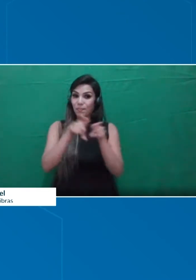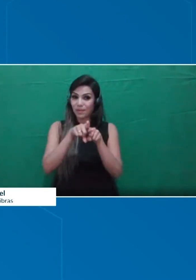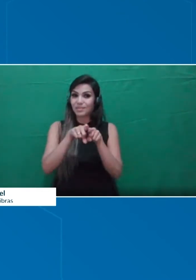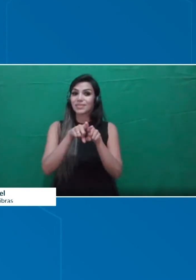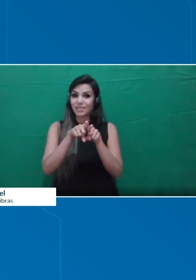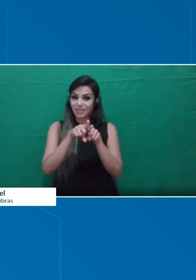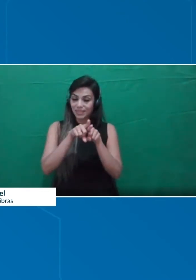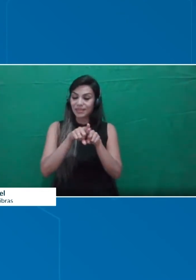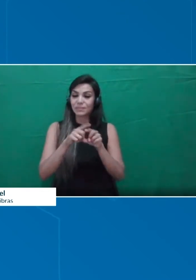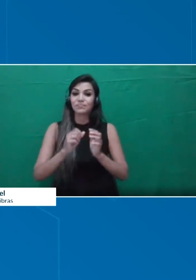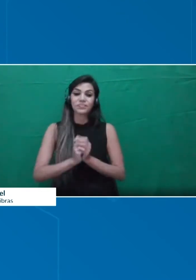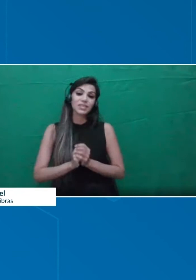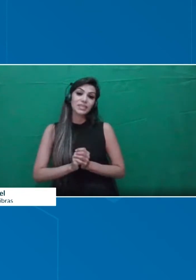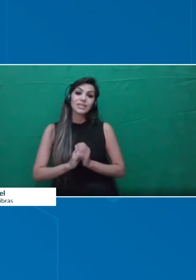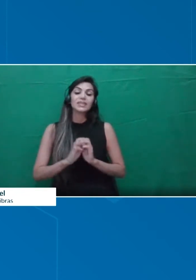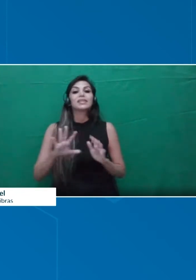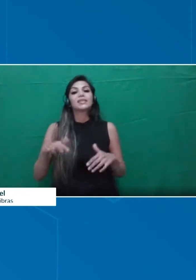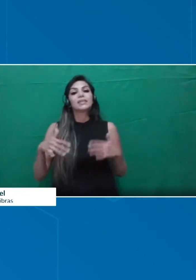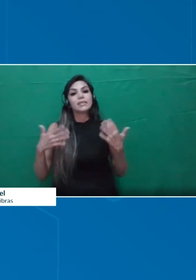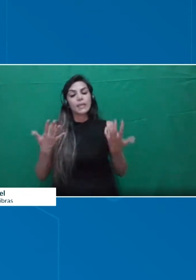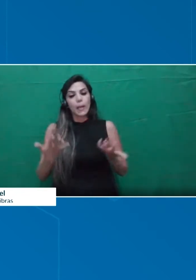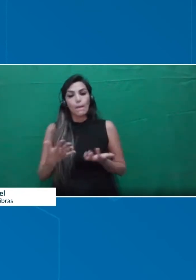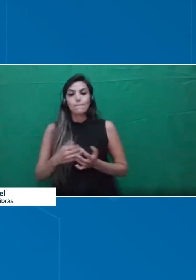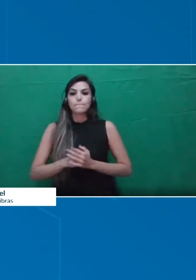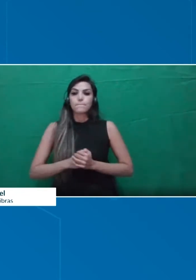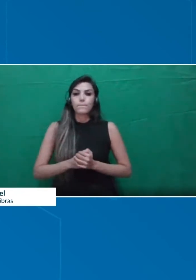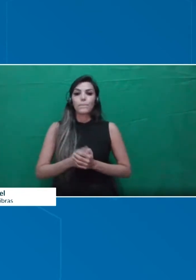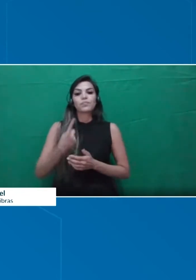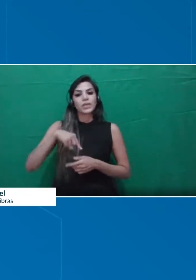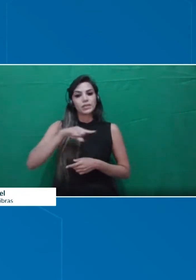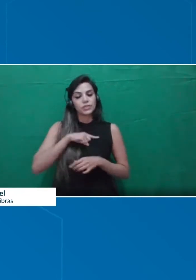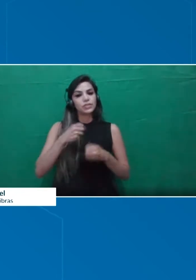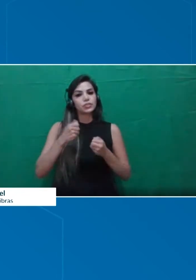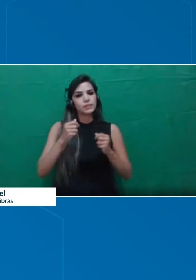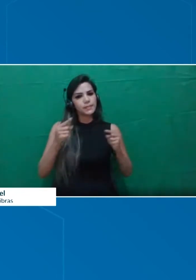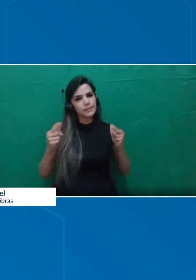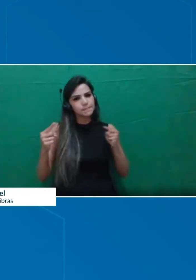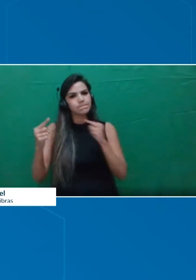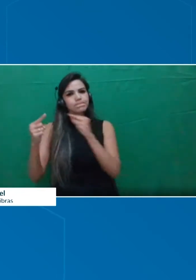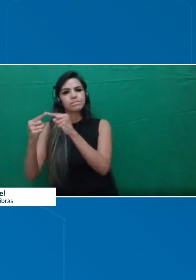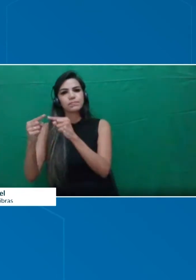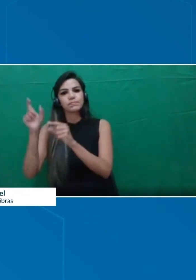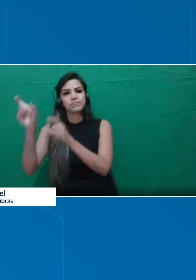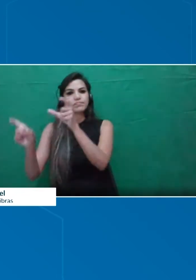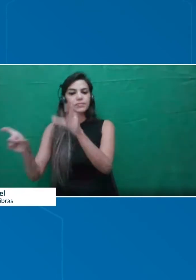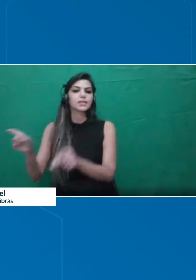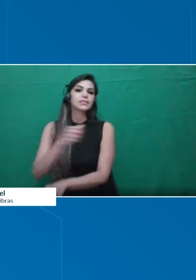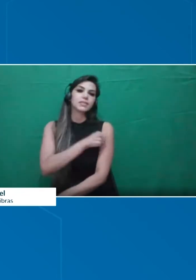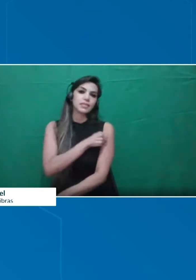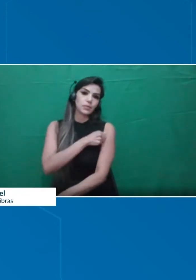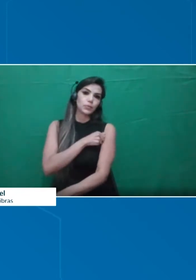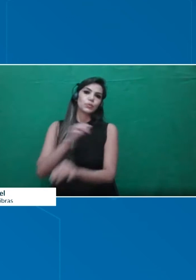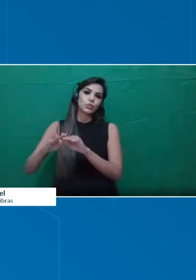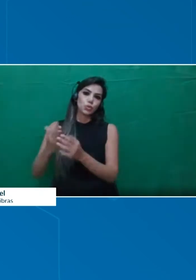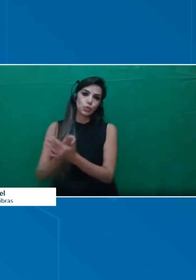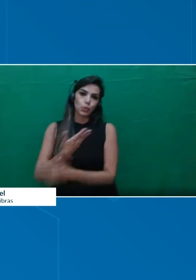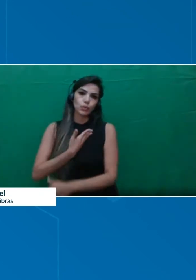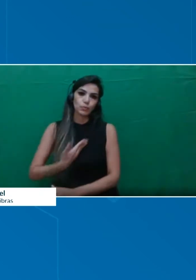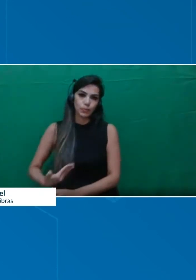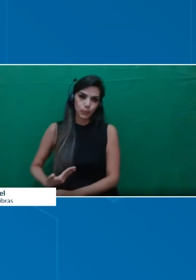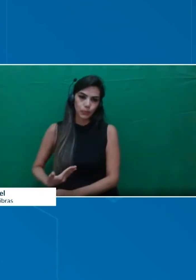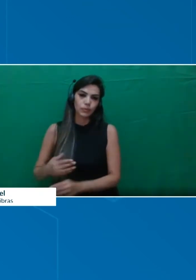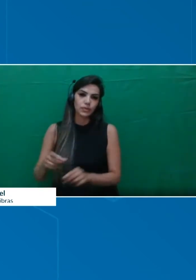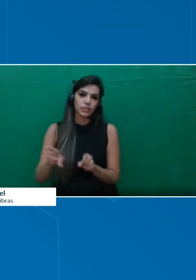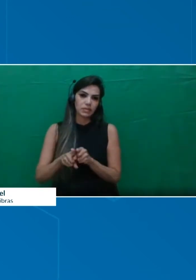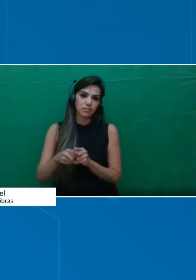direção, mas é isso, né? A gente precisa alcançar essas pessoas. E a gente sabe também, né, como você